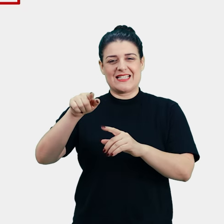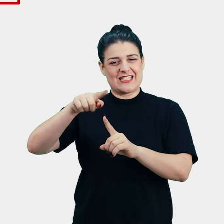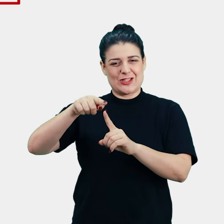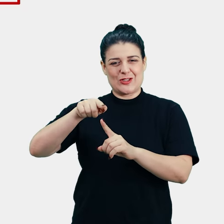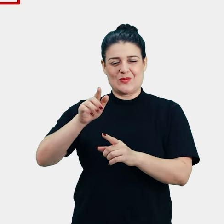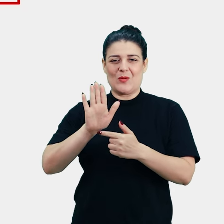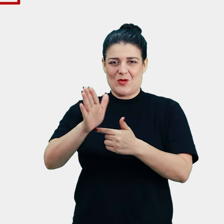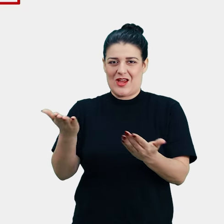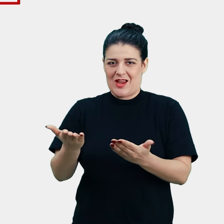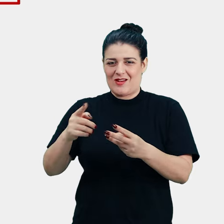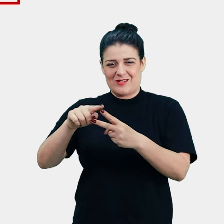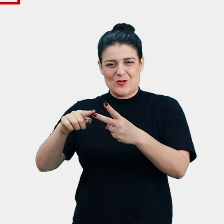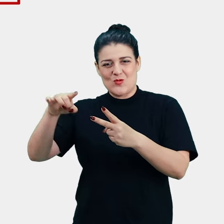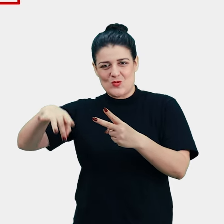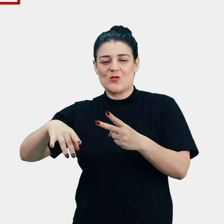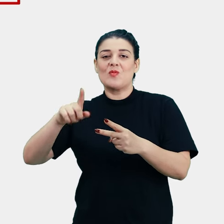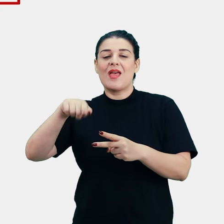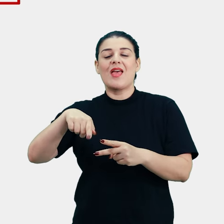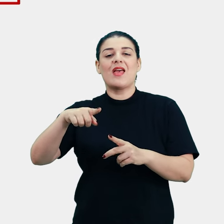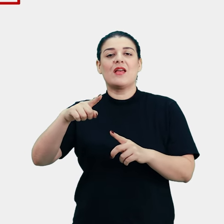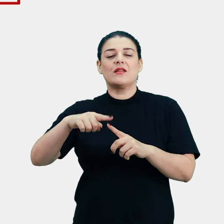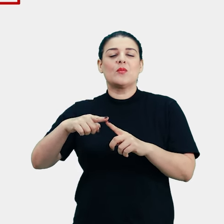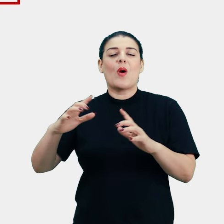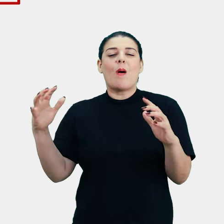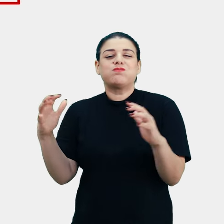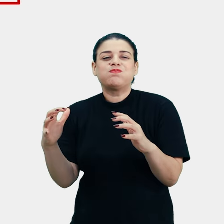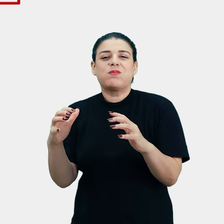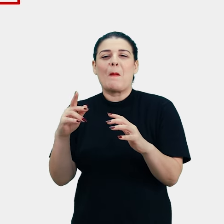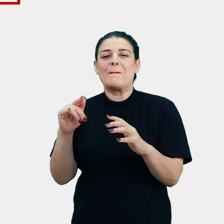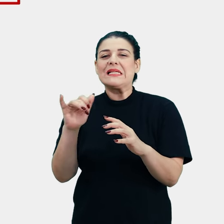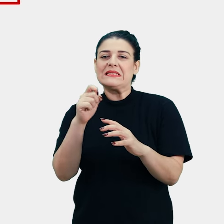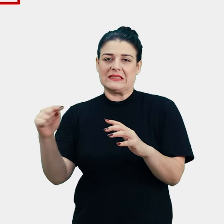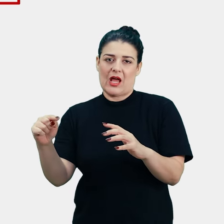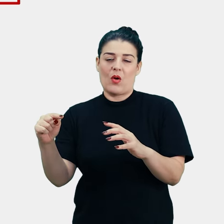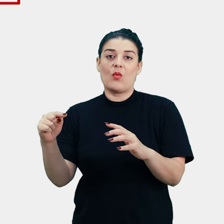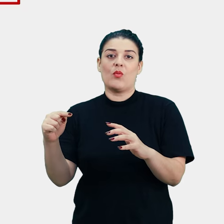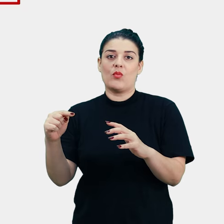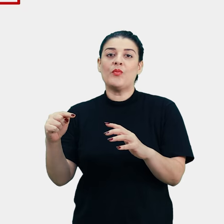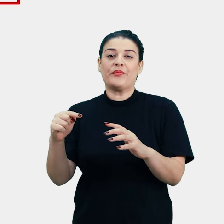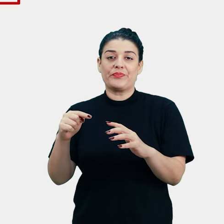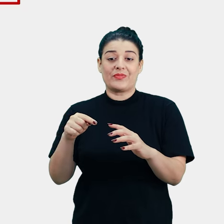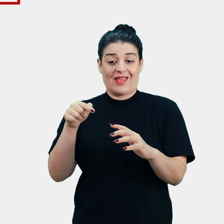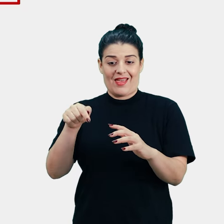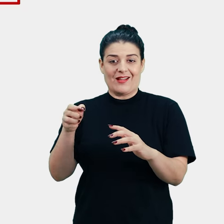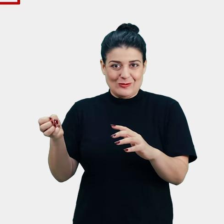PCI, que são fontes de ionização a pressão atmosférica. E com o surgimento